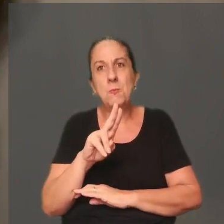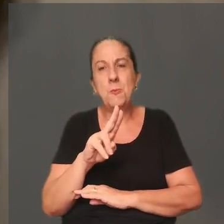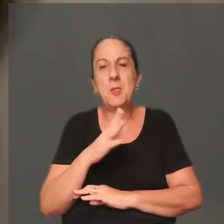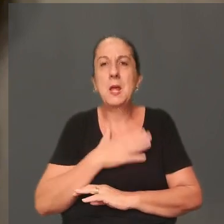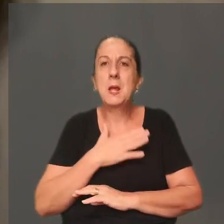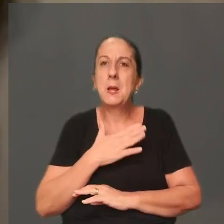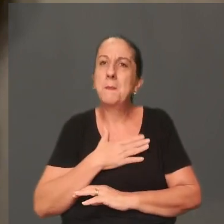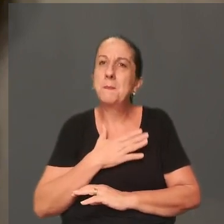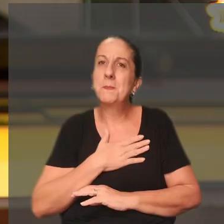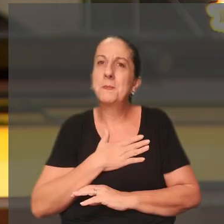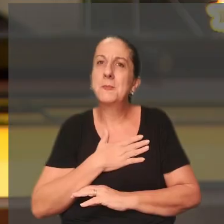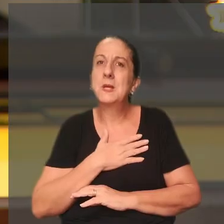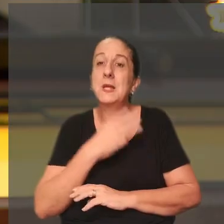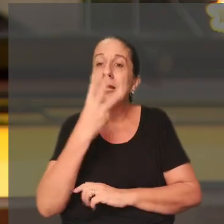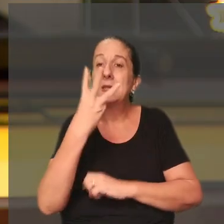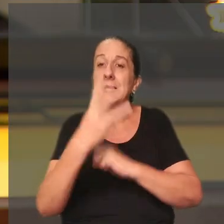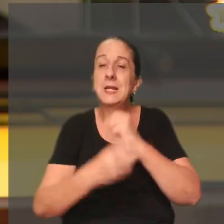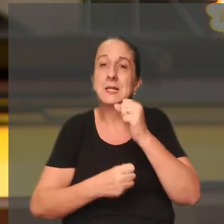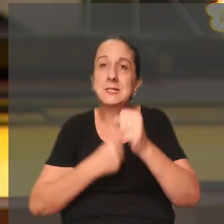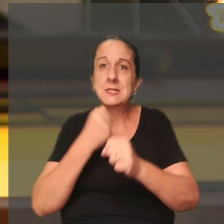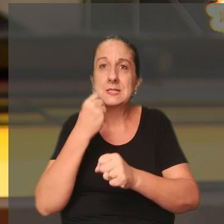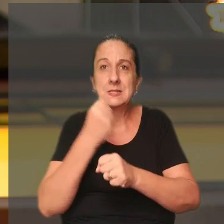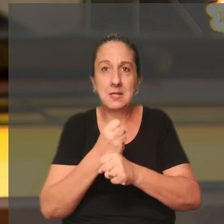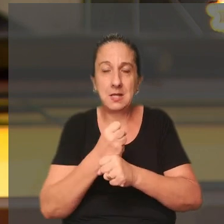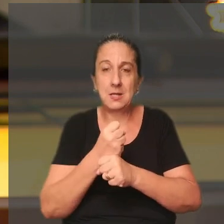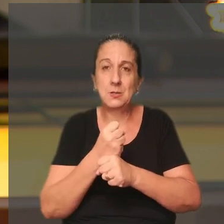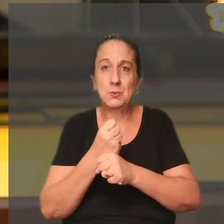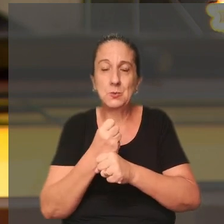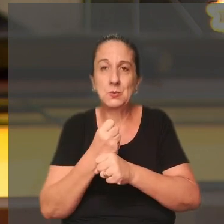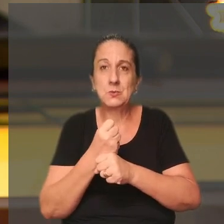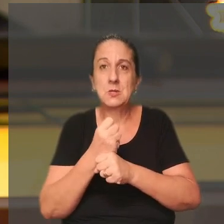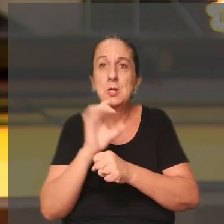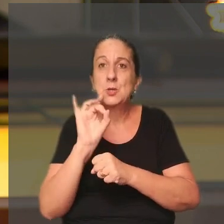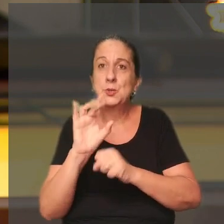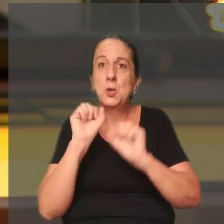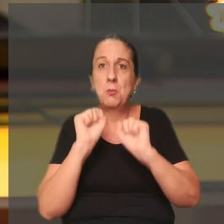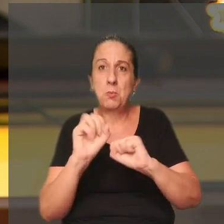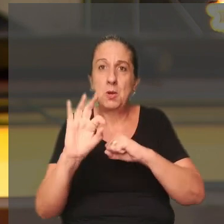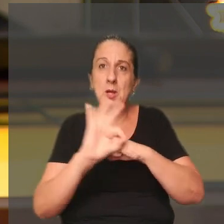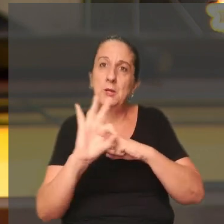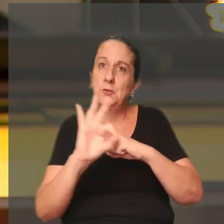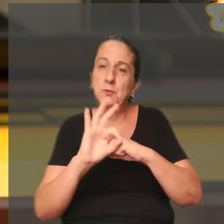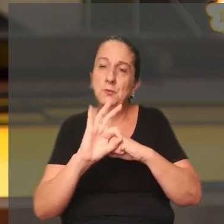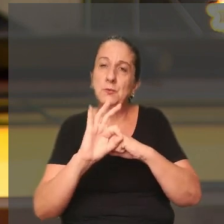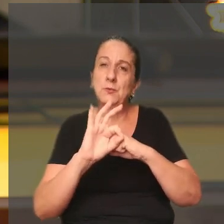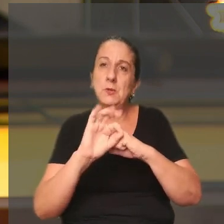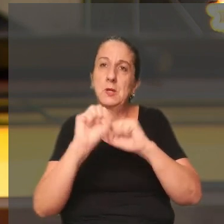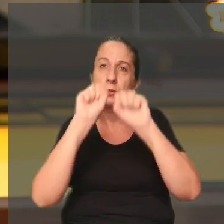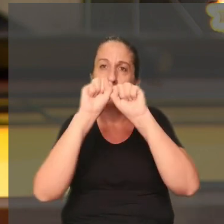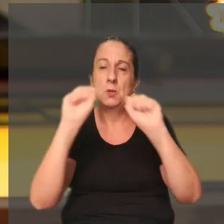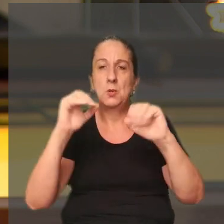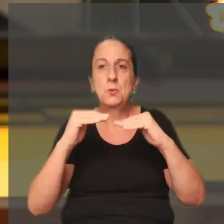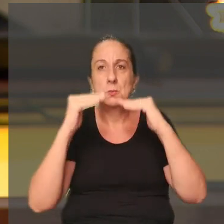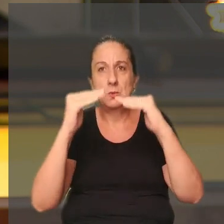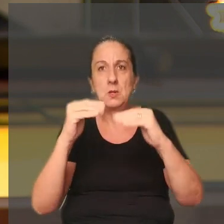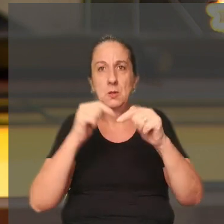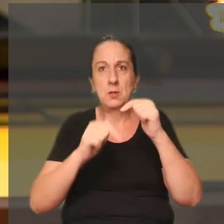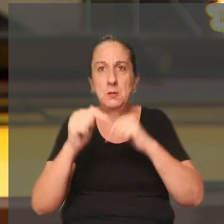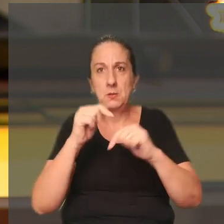como pretexto a minha quarentena de 3 anos. Eu só posso advogar no Tribunal Superior do